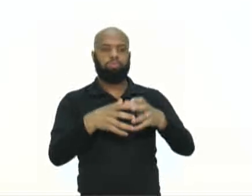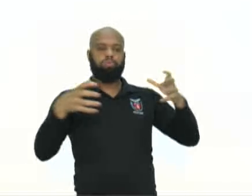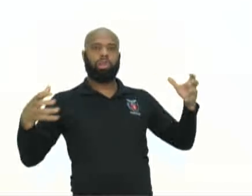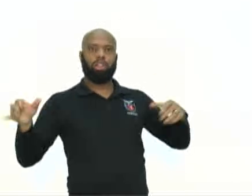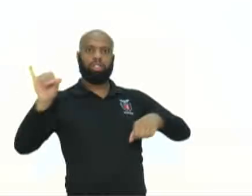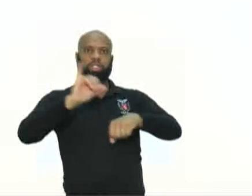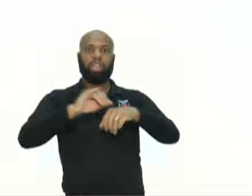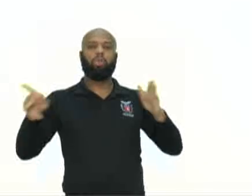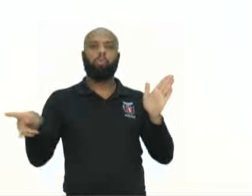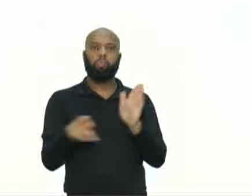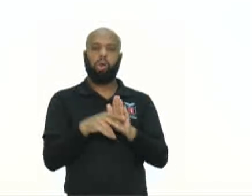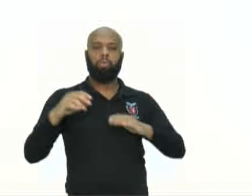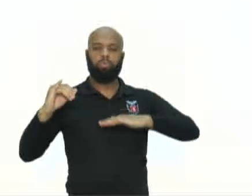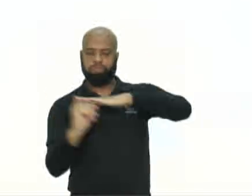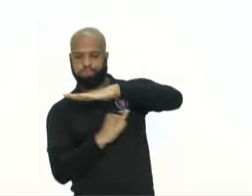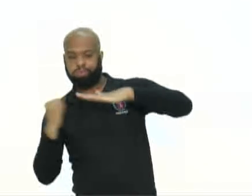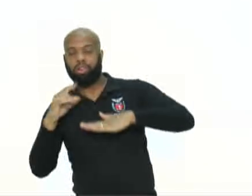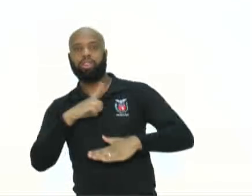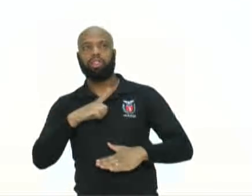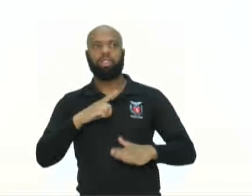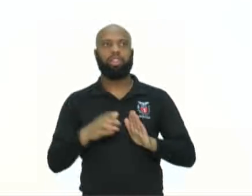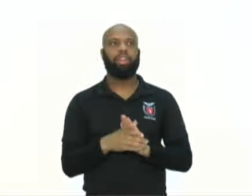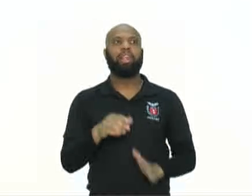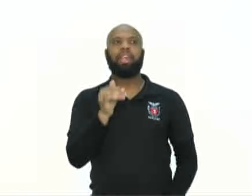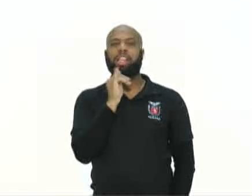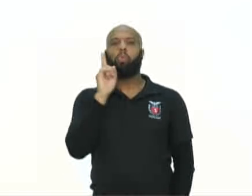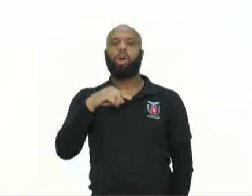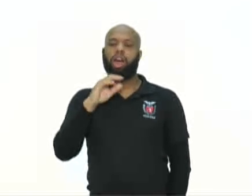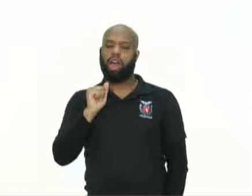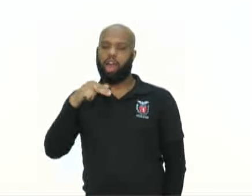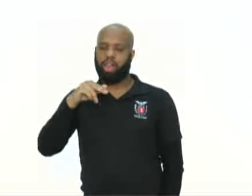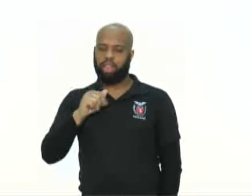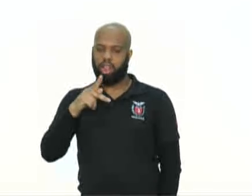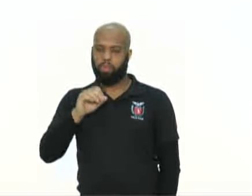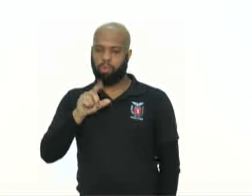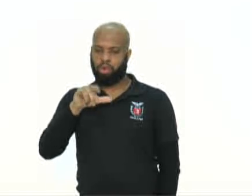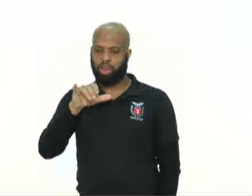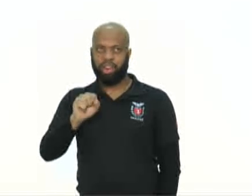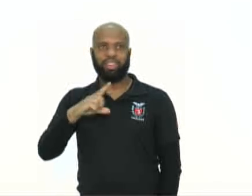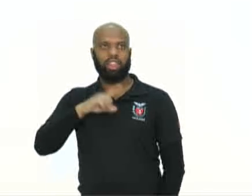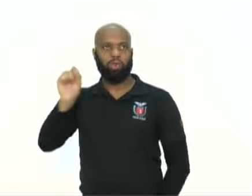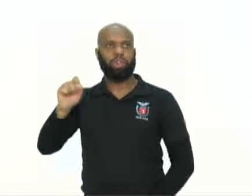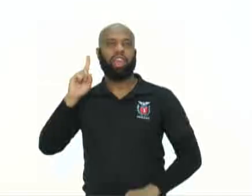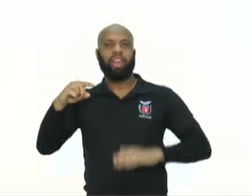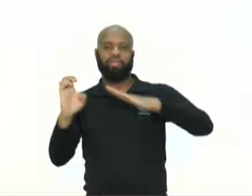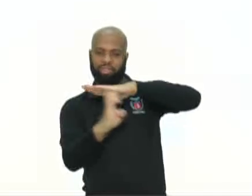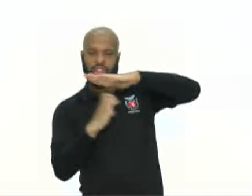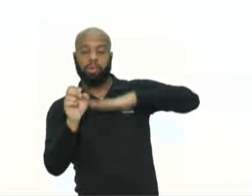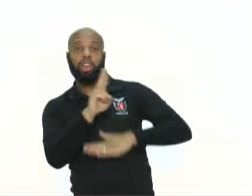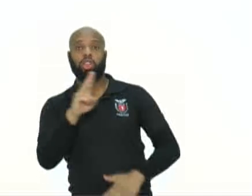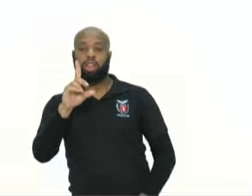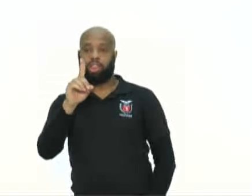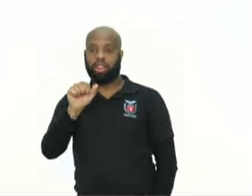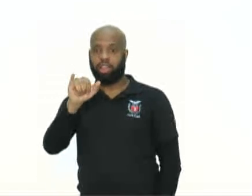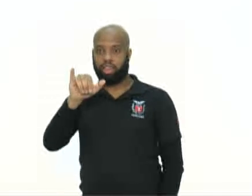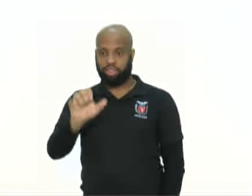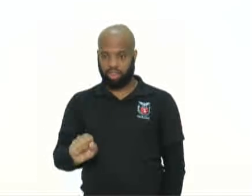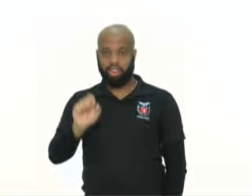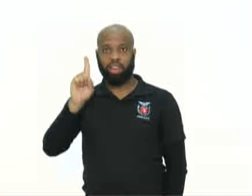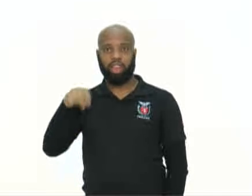centros industriais, né? Como em Anápolis, que nós temos a DAE ali, que eu até coloquei uma imagem, né? Que é um